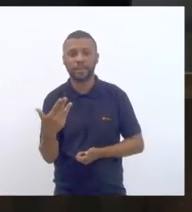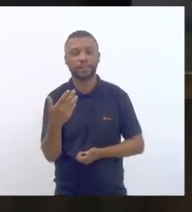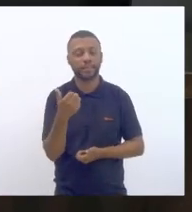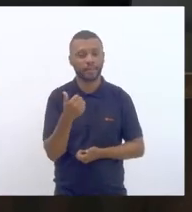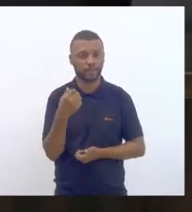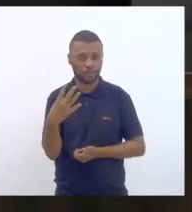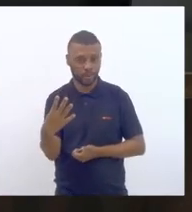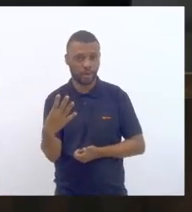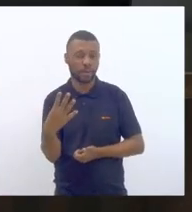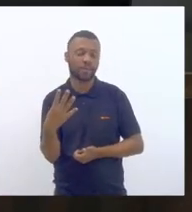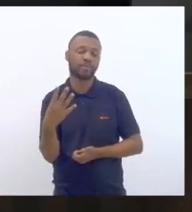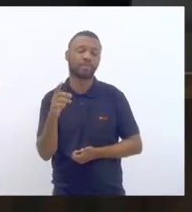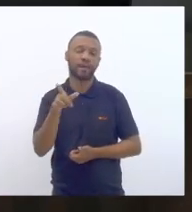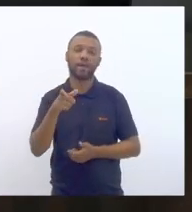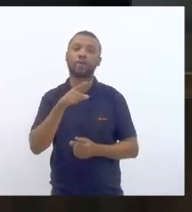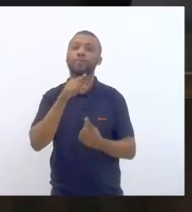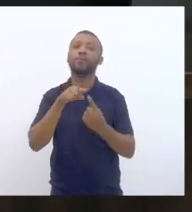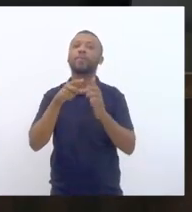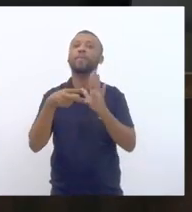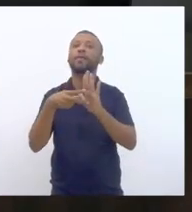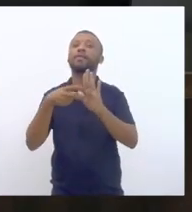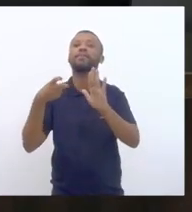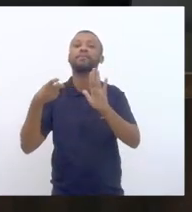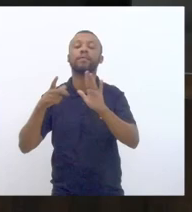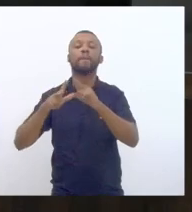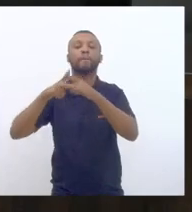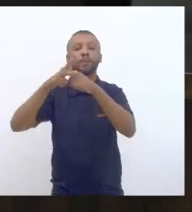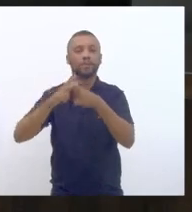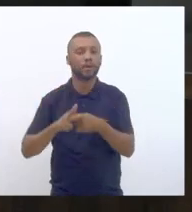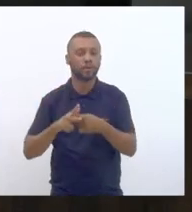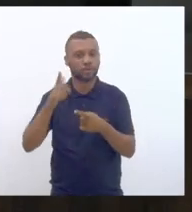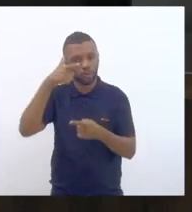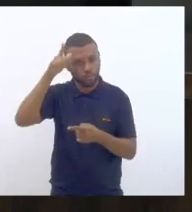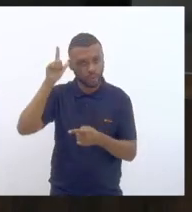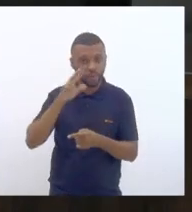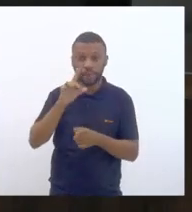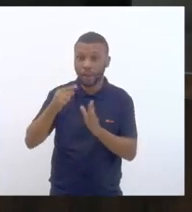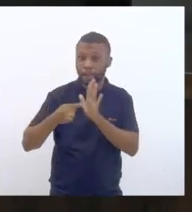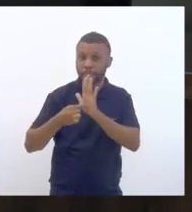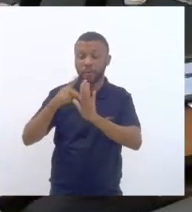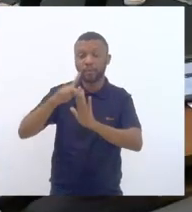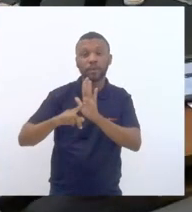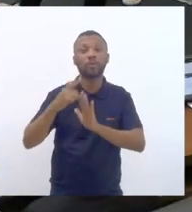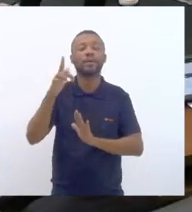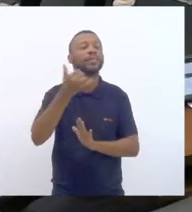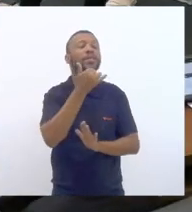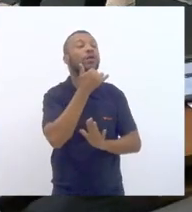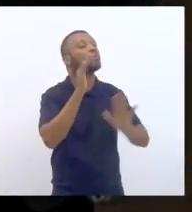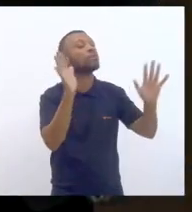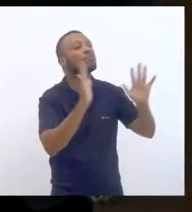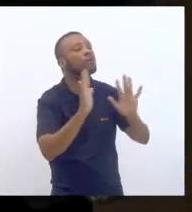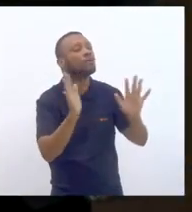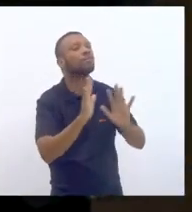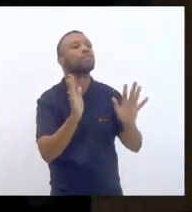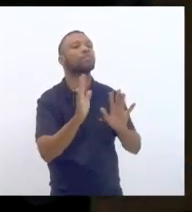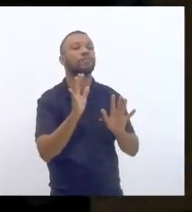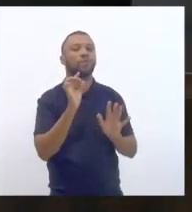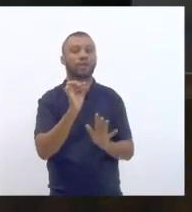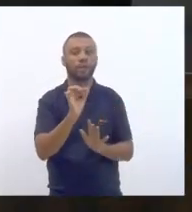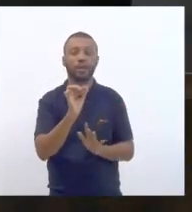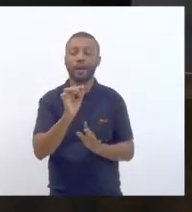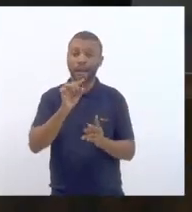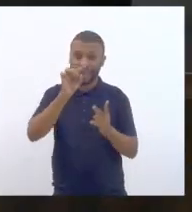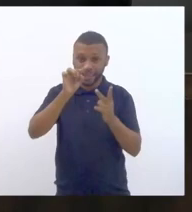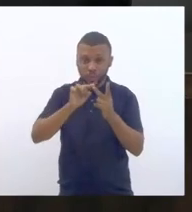é pela manutenção do veto, que nós acordamos, Luiz Paulo vai apresentar outros projetos, ok? Não, presidente, olha só. É a segunda